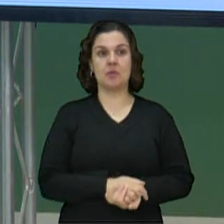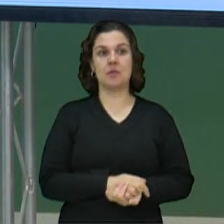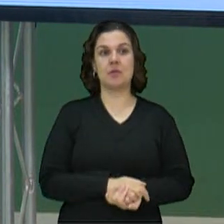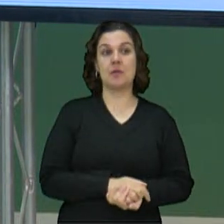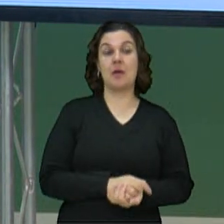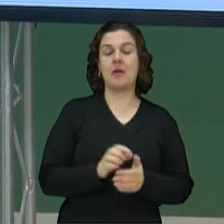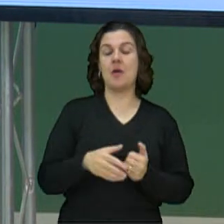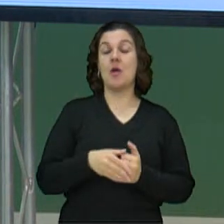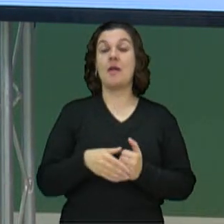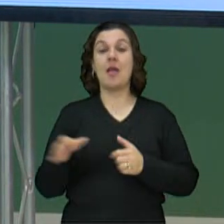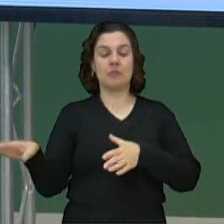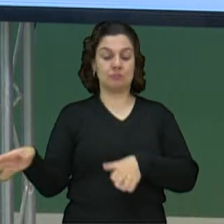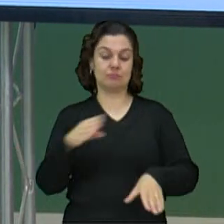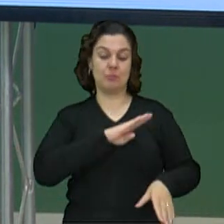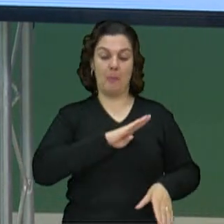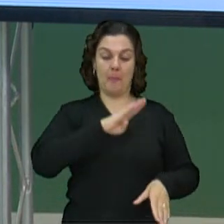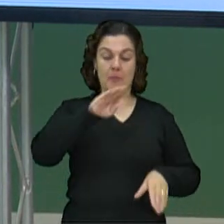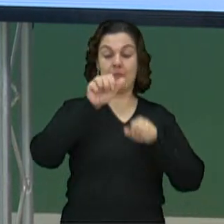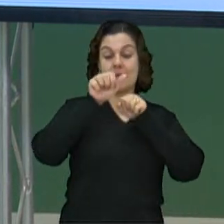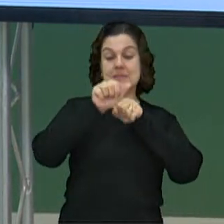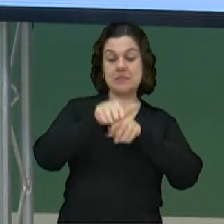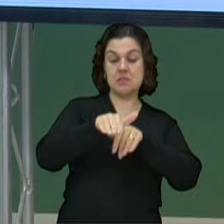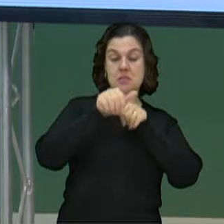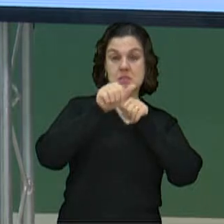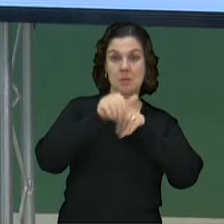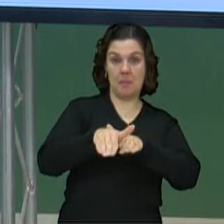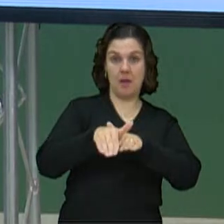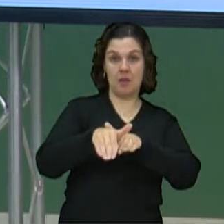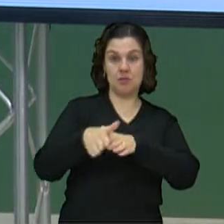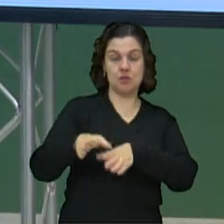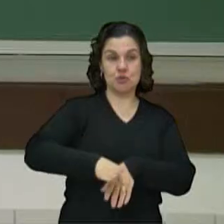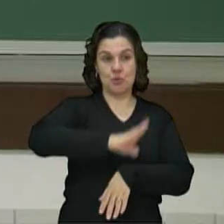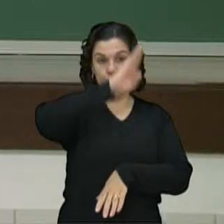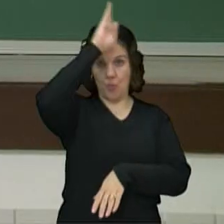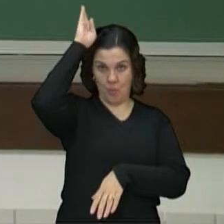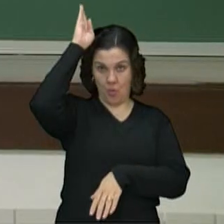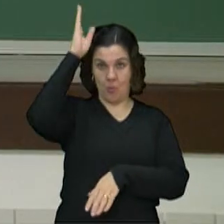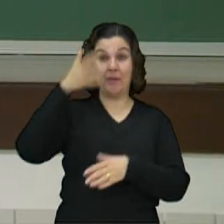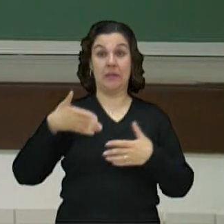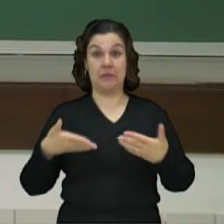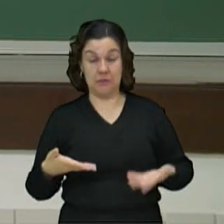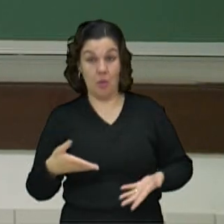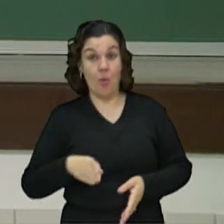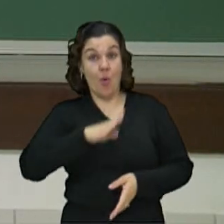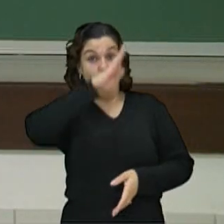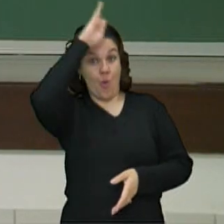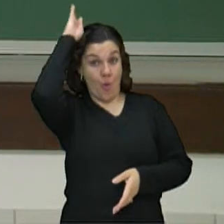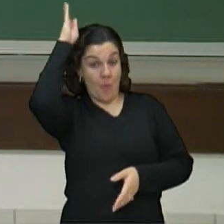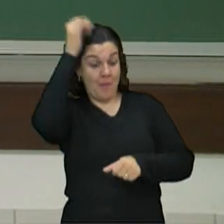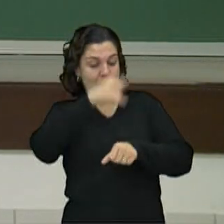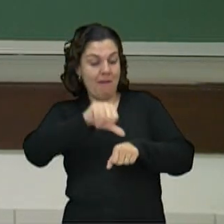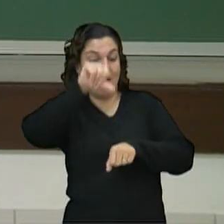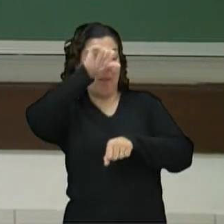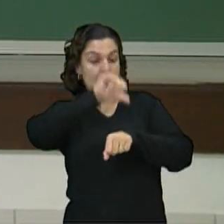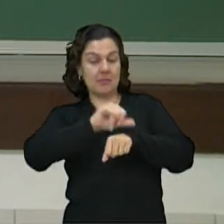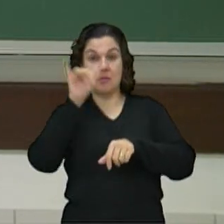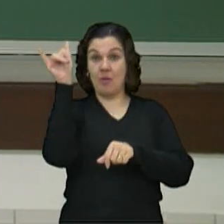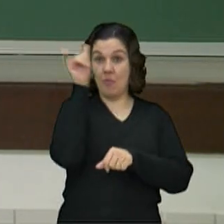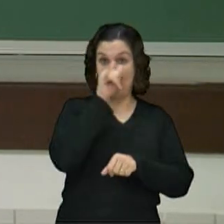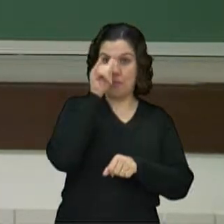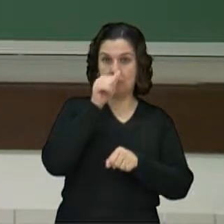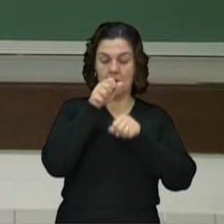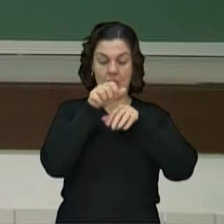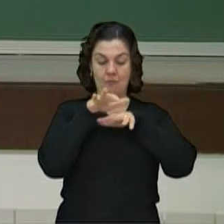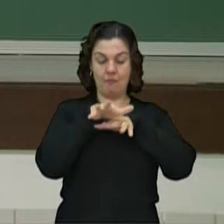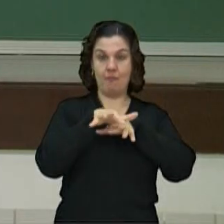o Mussolini liderou a Marcha sobre Roma. Roma é a capital da Itália. Mussolini, então, liderou essa